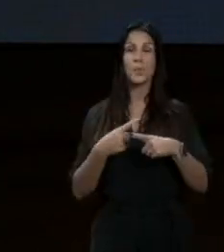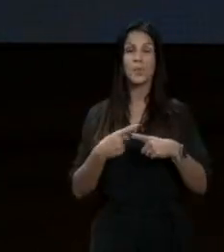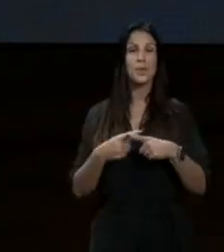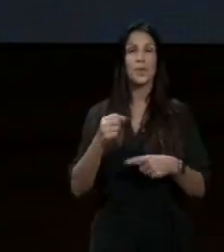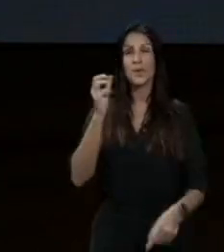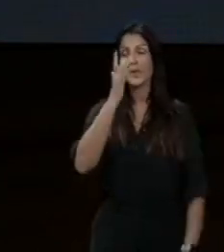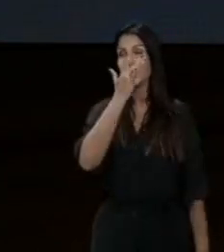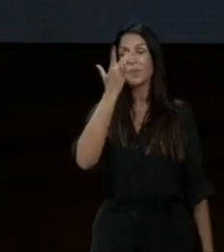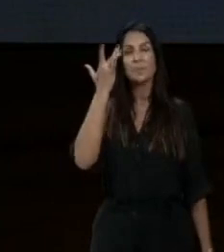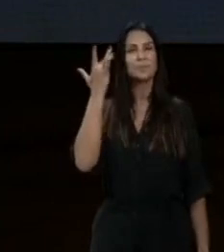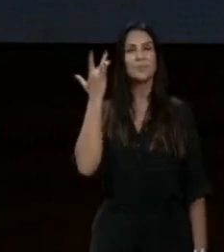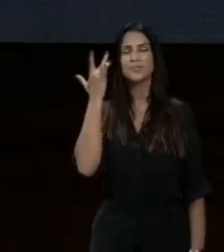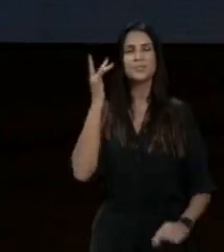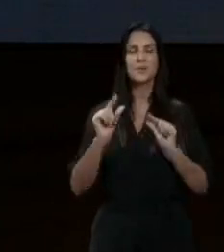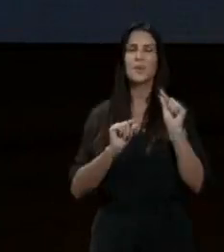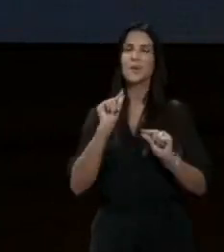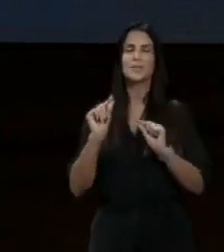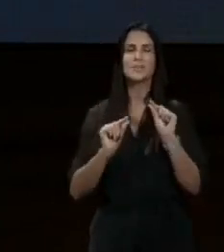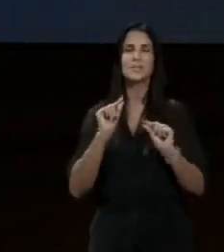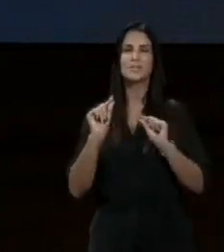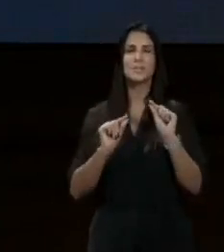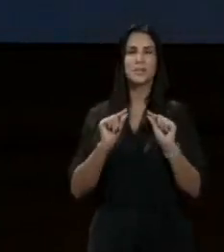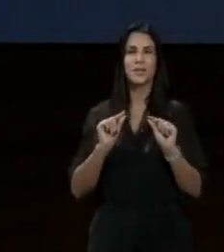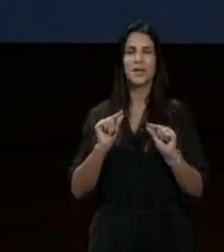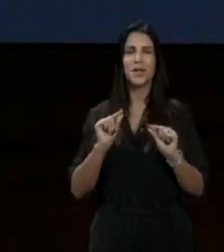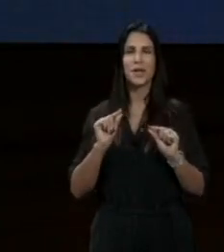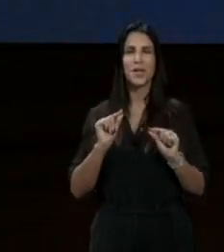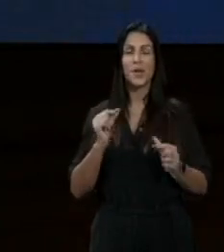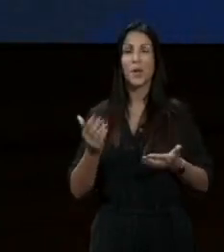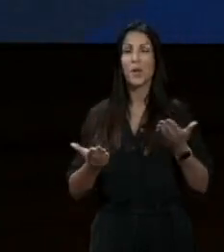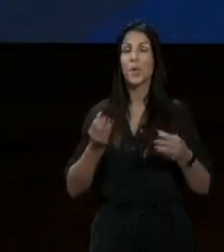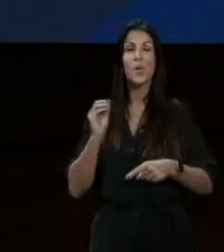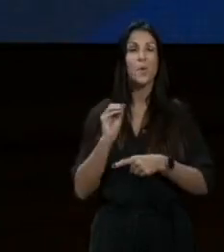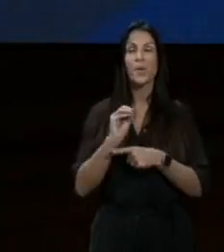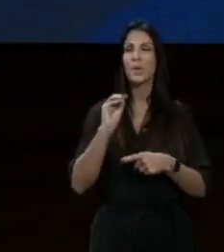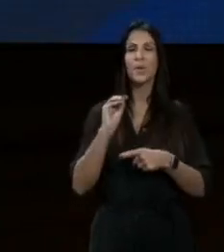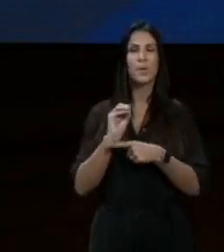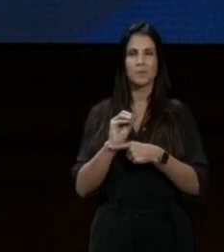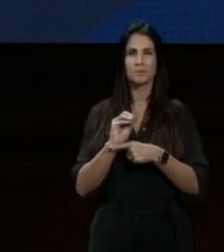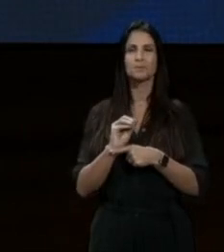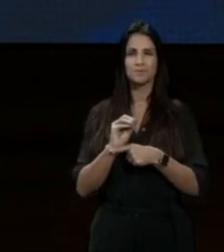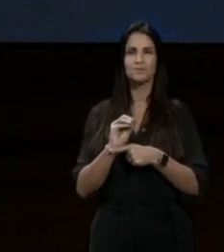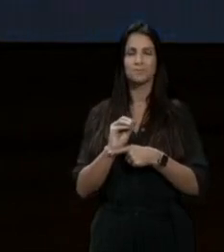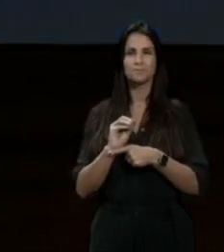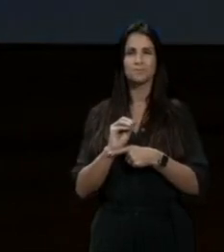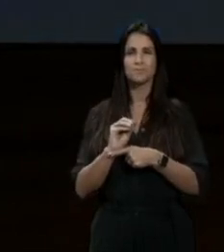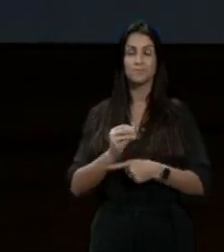detém muitos dados sobre a dificuldade que a gente vive na cidade no estado